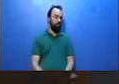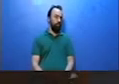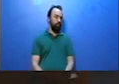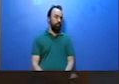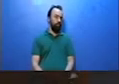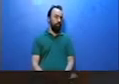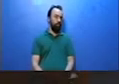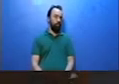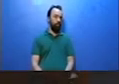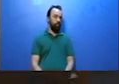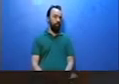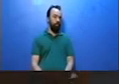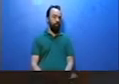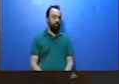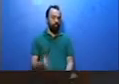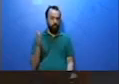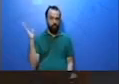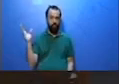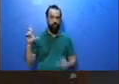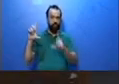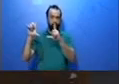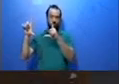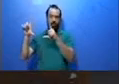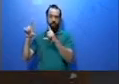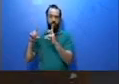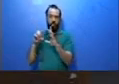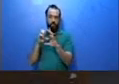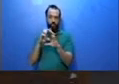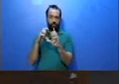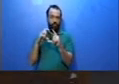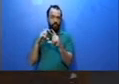Aqui a tirinha, né? Que nós trabalhamos com ela.